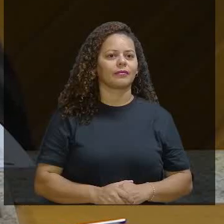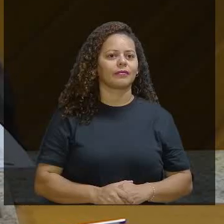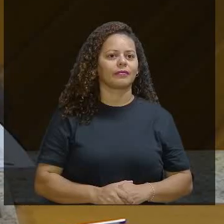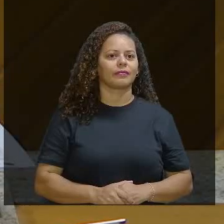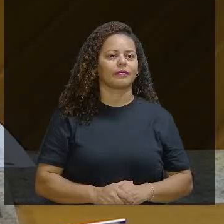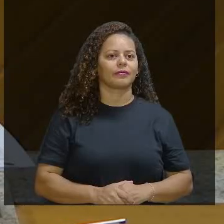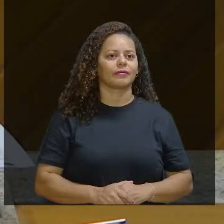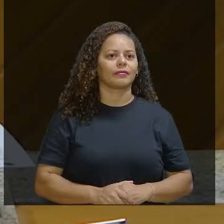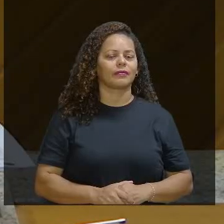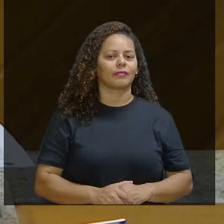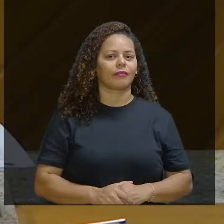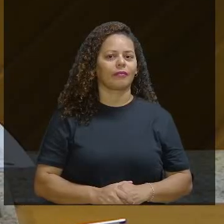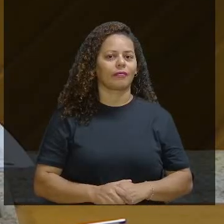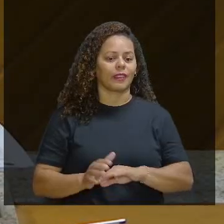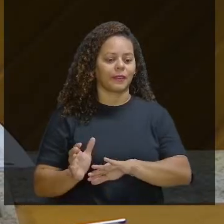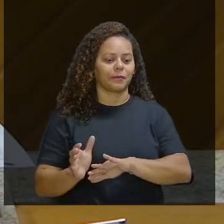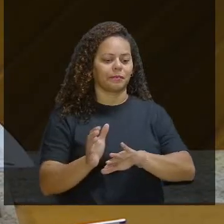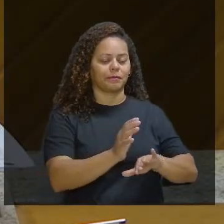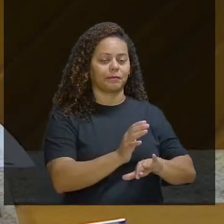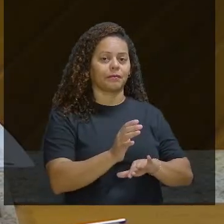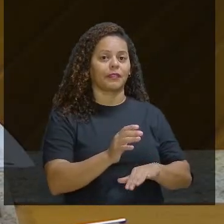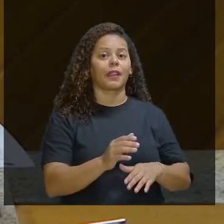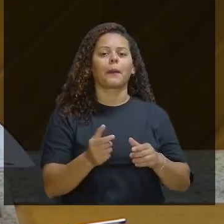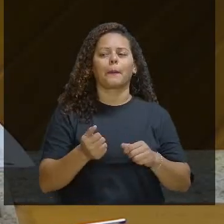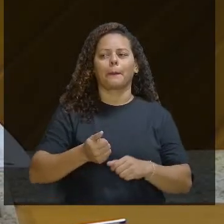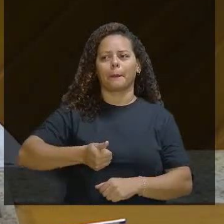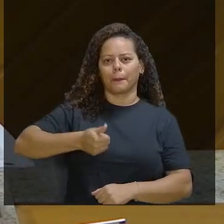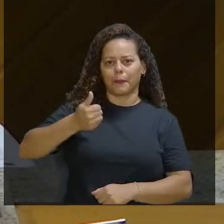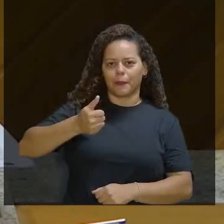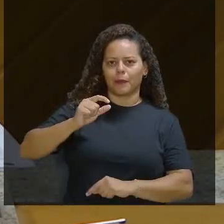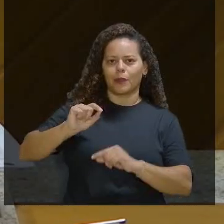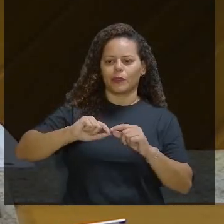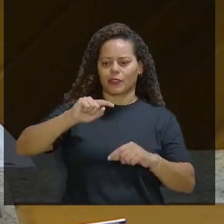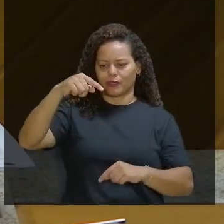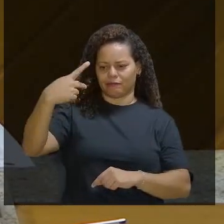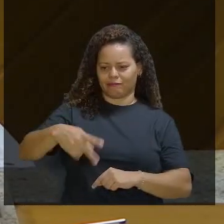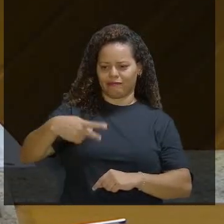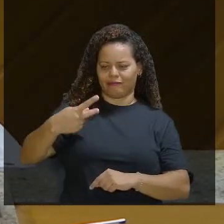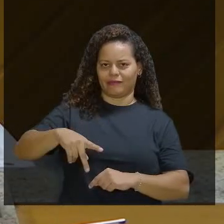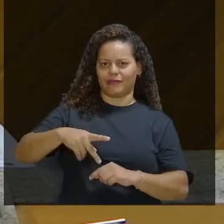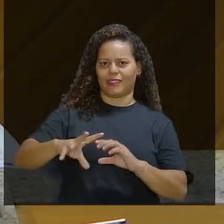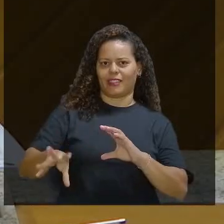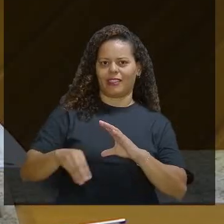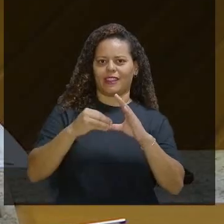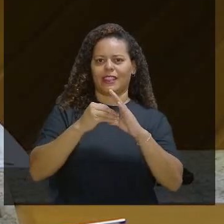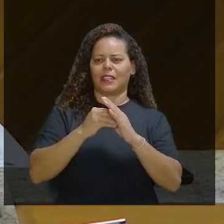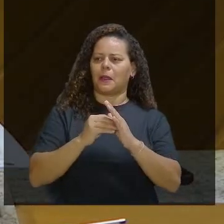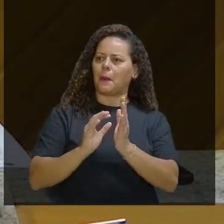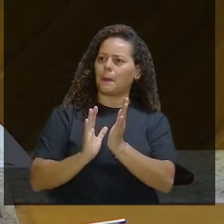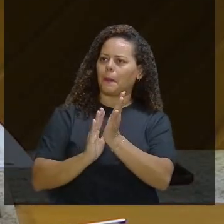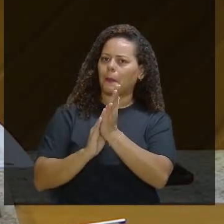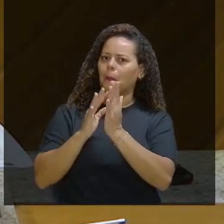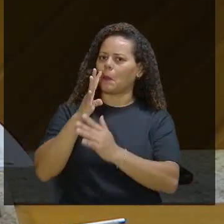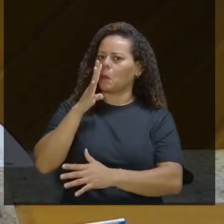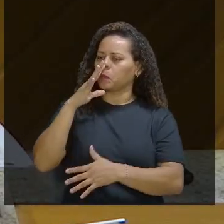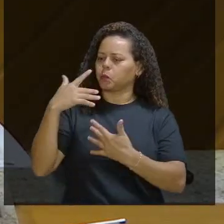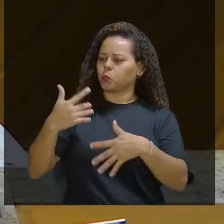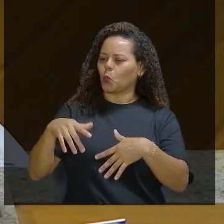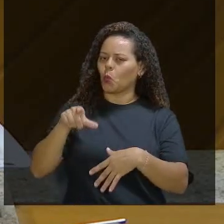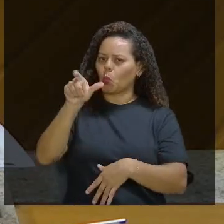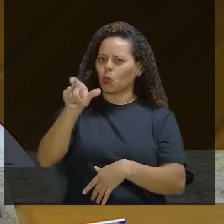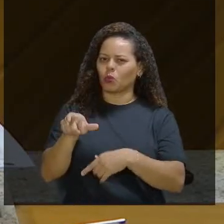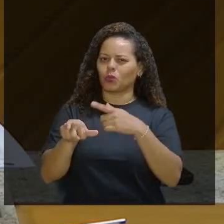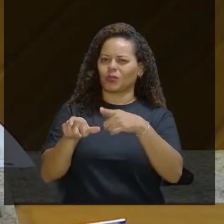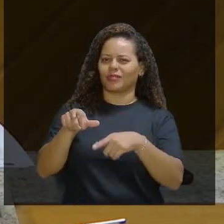Então, depois dessa aprovação, quero primeiro parabenizar o nosso tribunal, quero parabenizar em especial Permanece o voto do